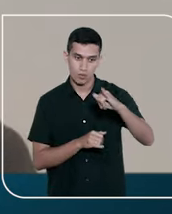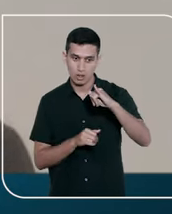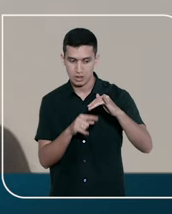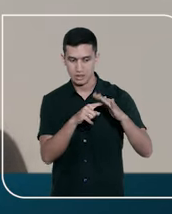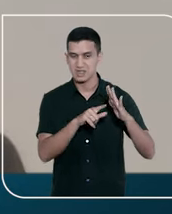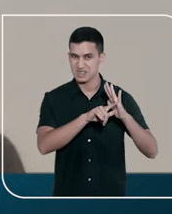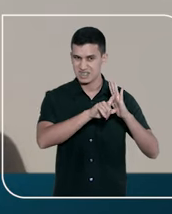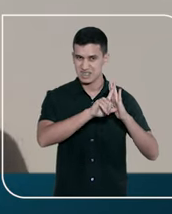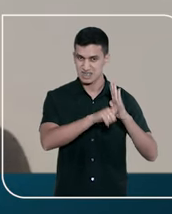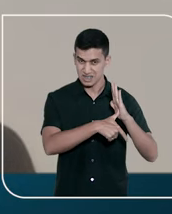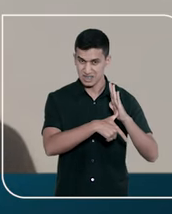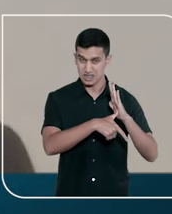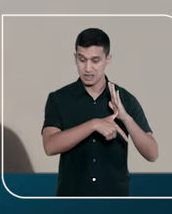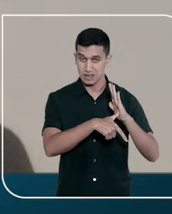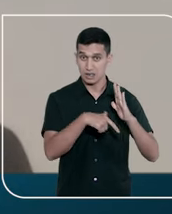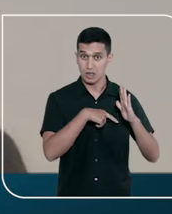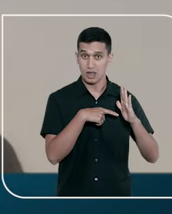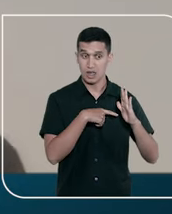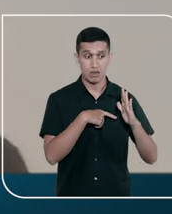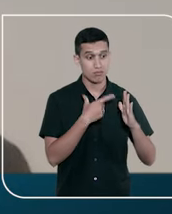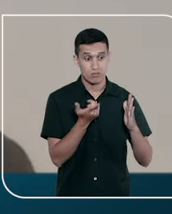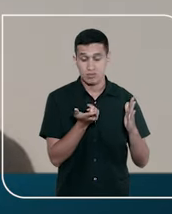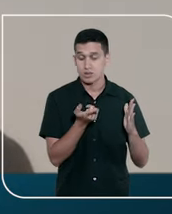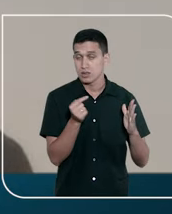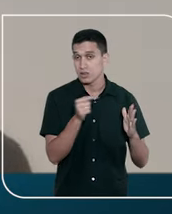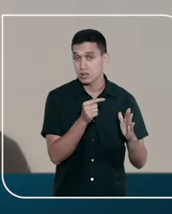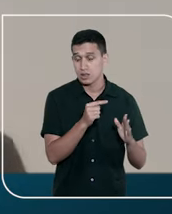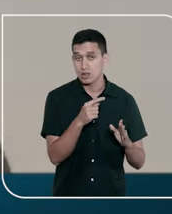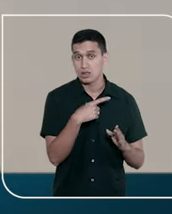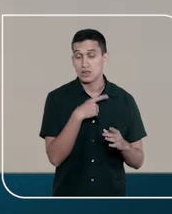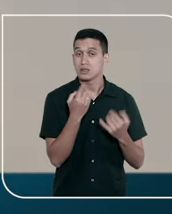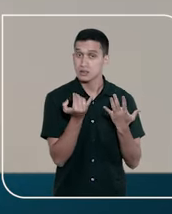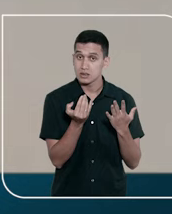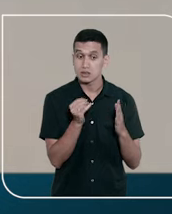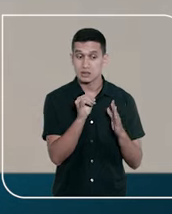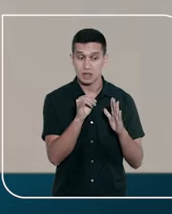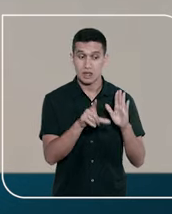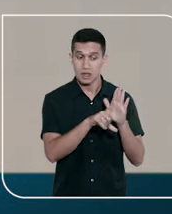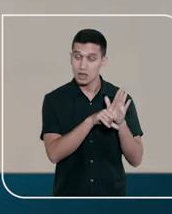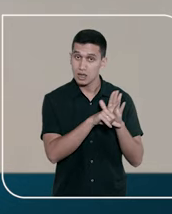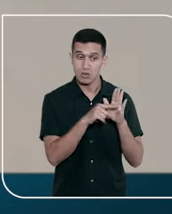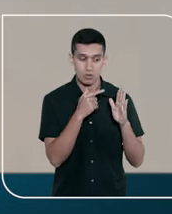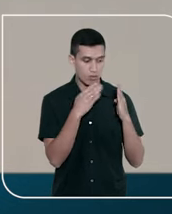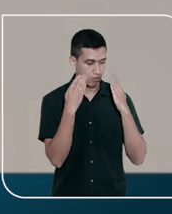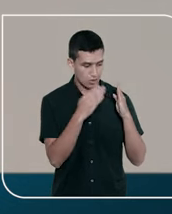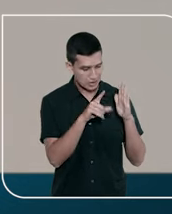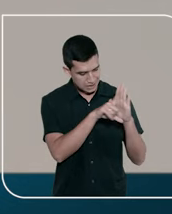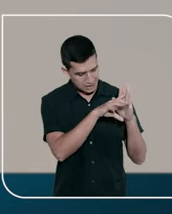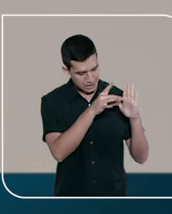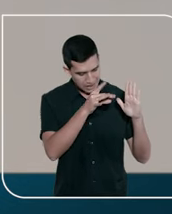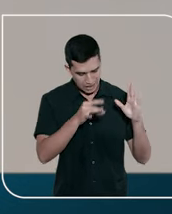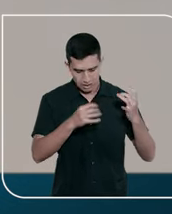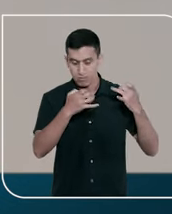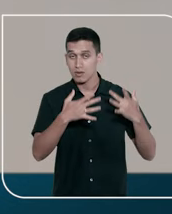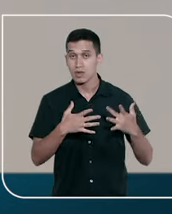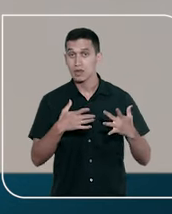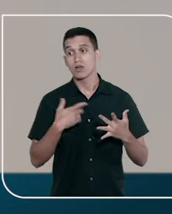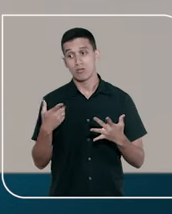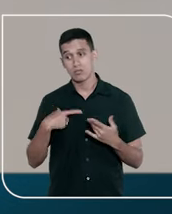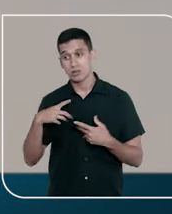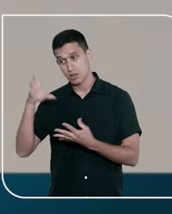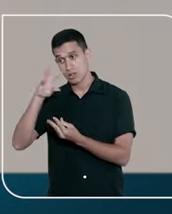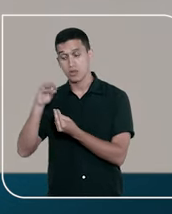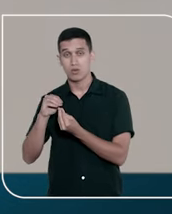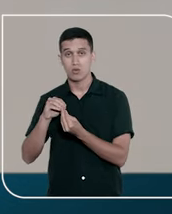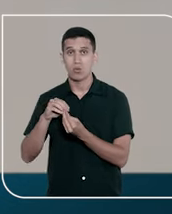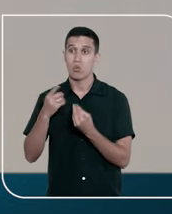re ipsa, ou seja, é automático. Presumido. Quando na realidade a lei assim não prevê, é presumido. Uhum. Quando na realidade a lei assim não prevê, nem a jurisprudência do